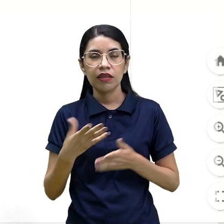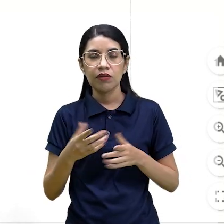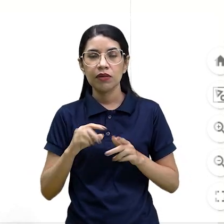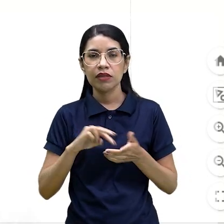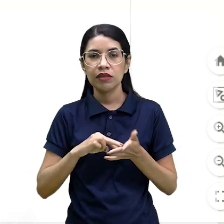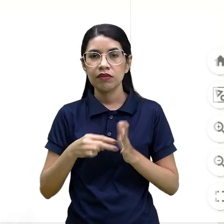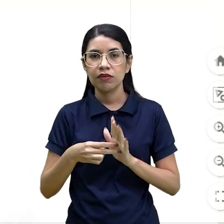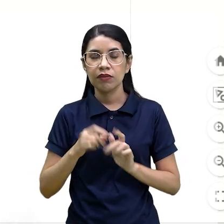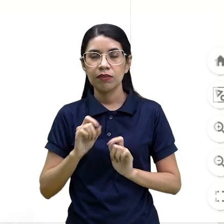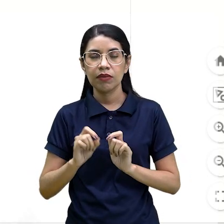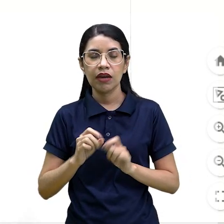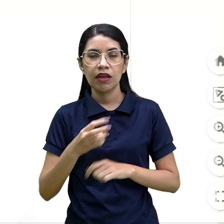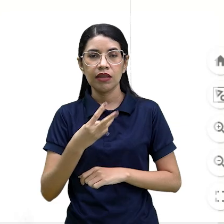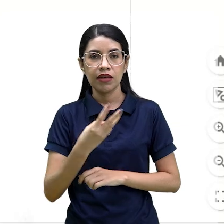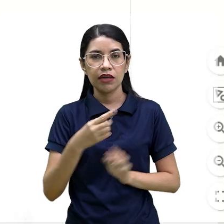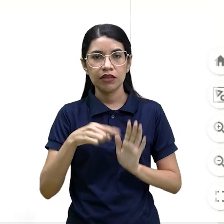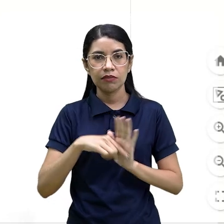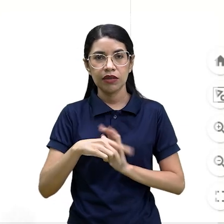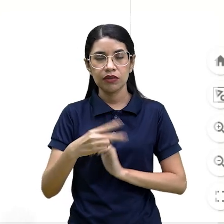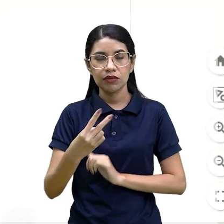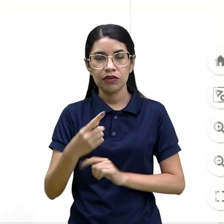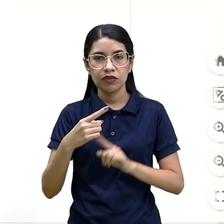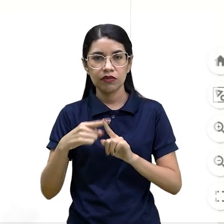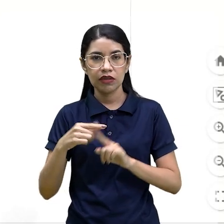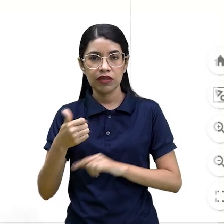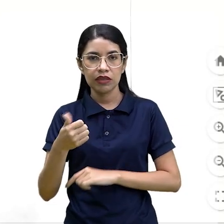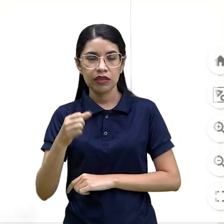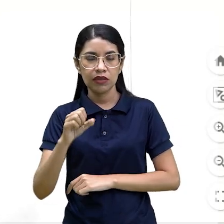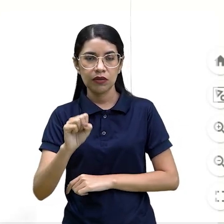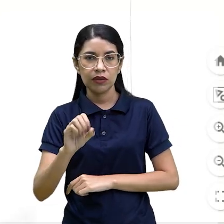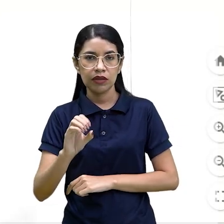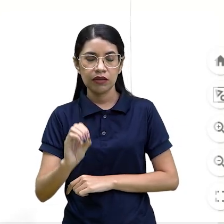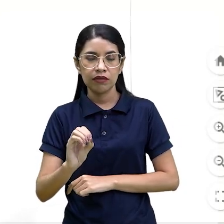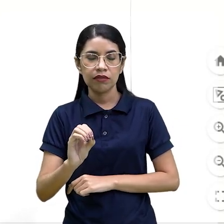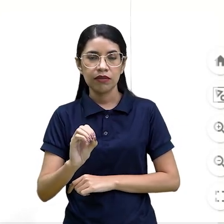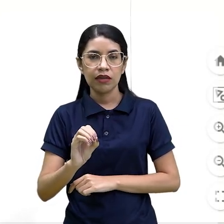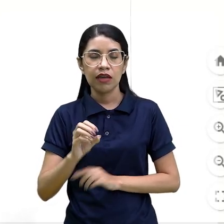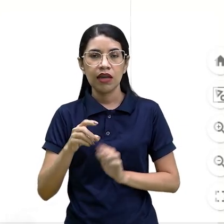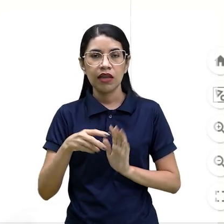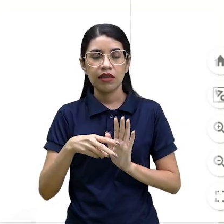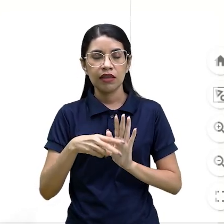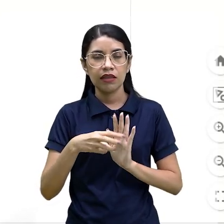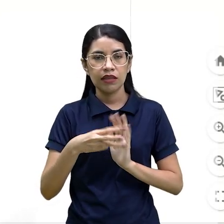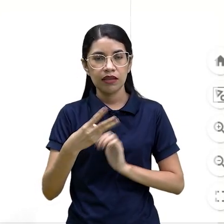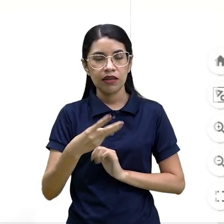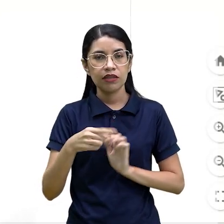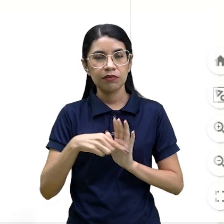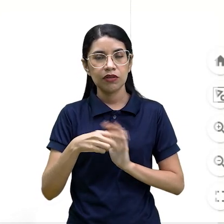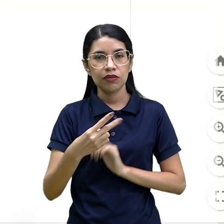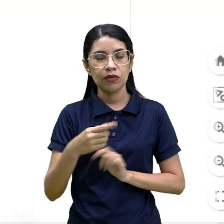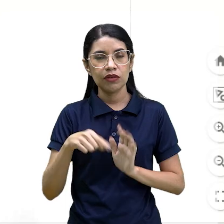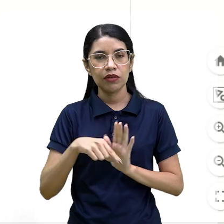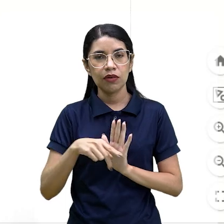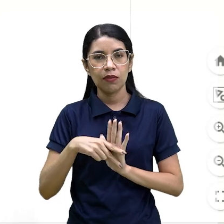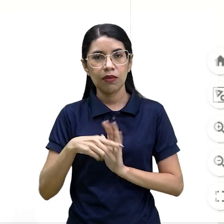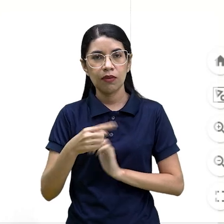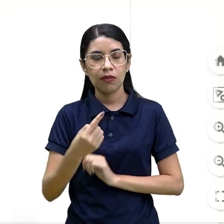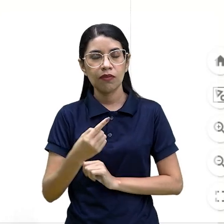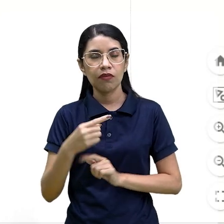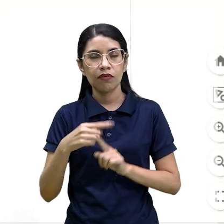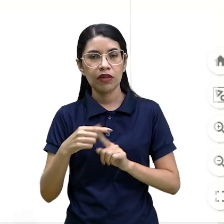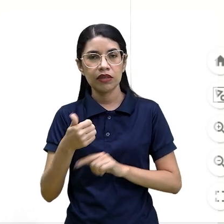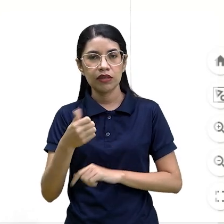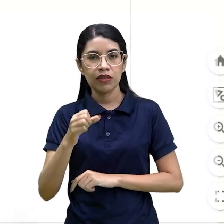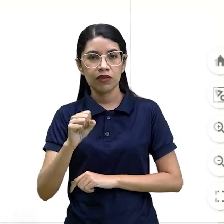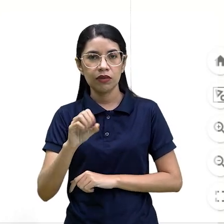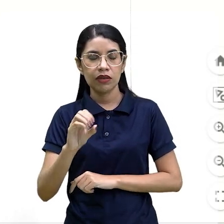vai ficar 3 menos 2 vezes 180 graus. 3 menos 2 é 1. vezes 180, então a soma